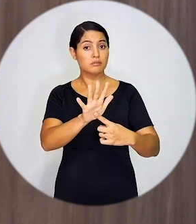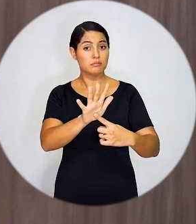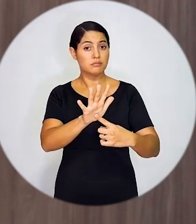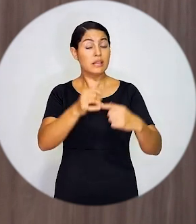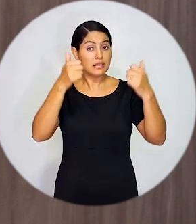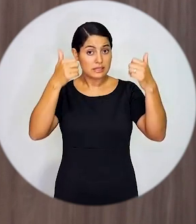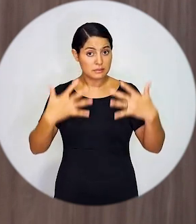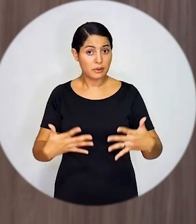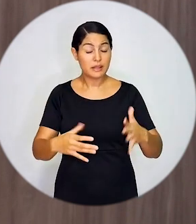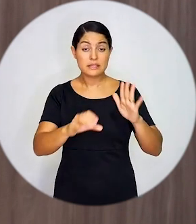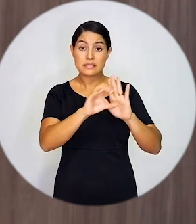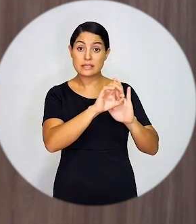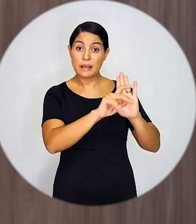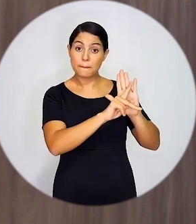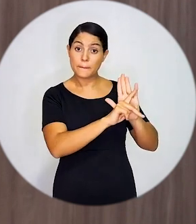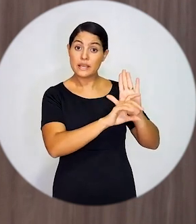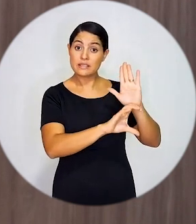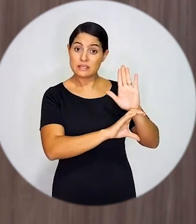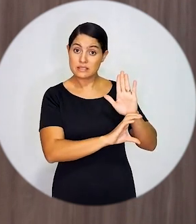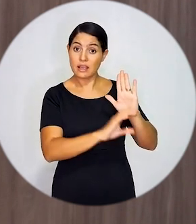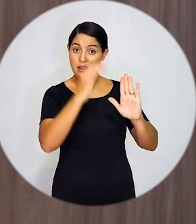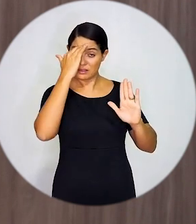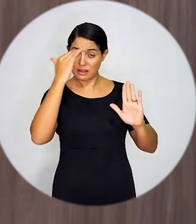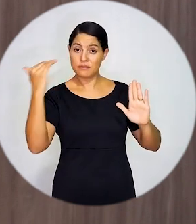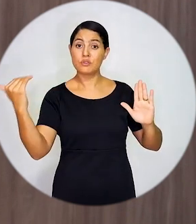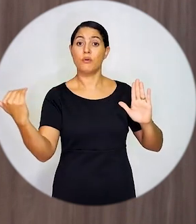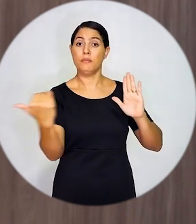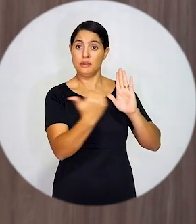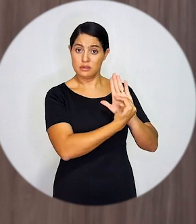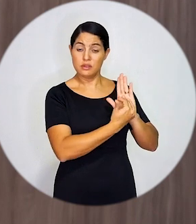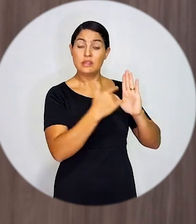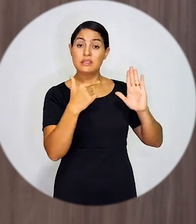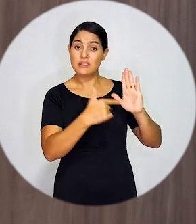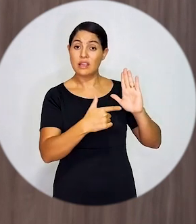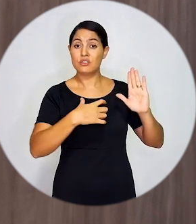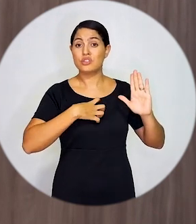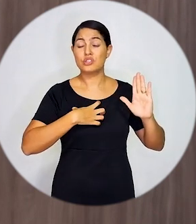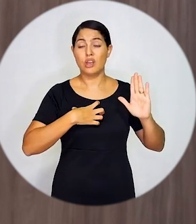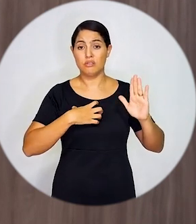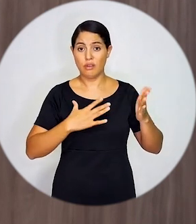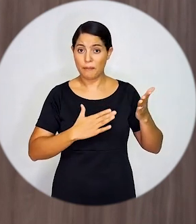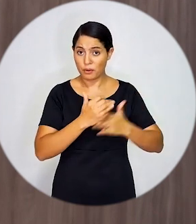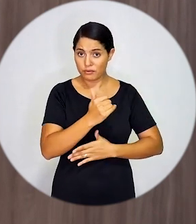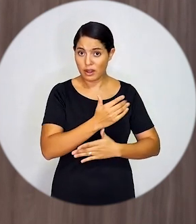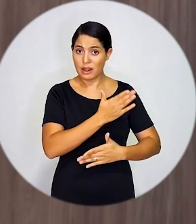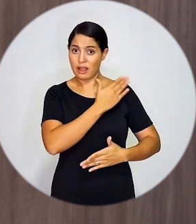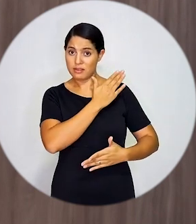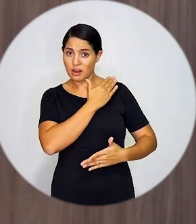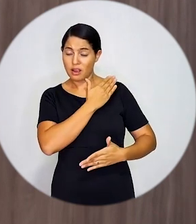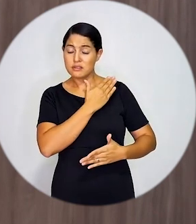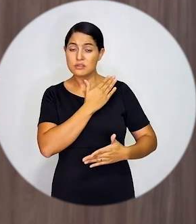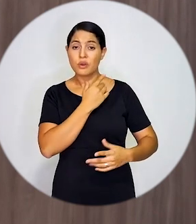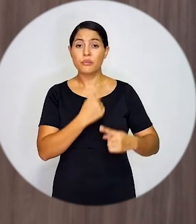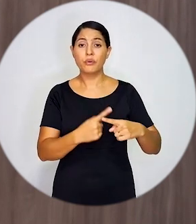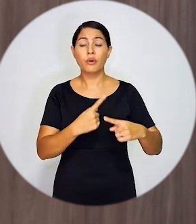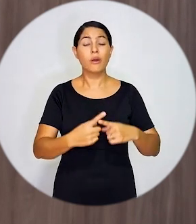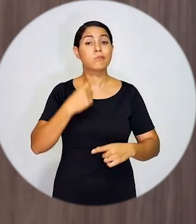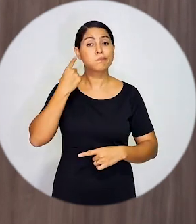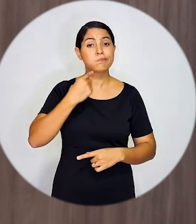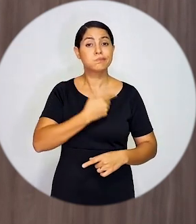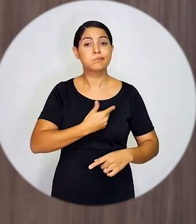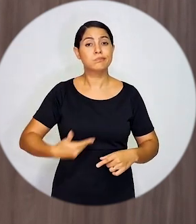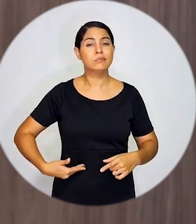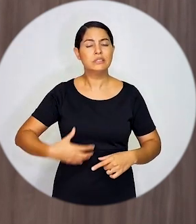a necessidade de se manter o CPC da forma como ele foi aprovado, para que os